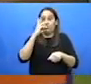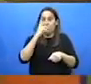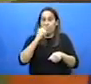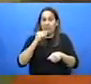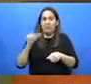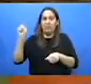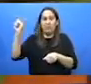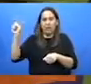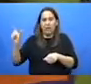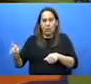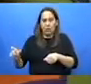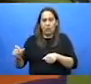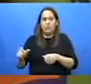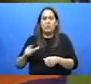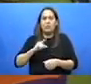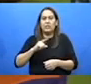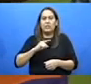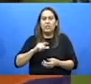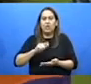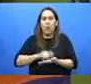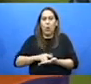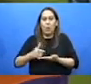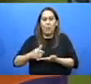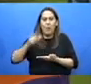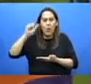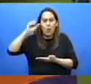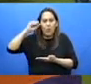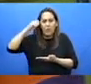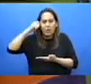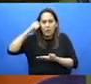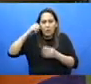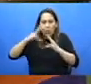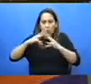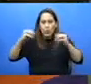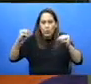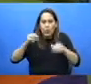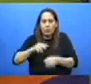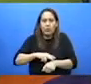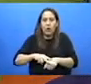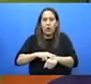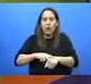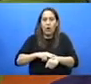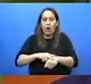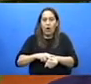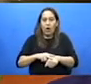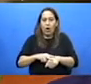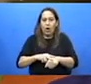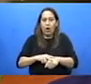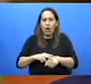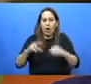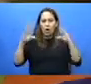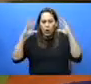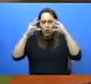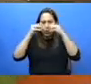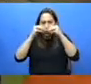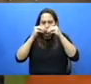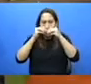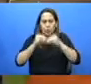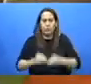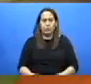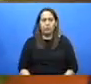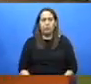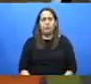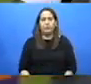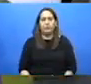né? Aqui vocês viram que a cor das folhas ficou diferente. E